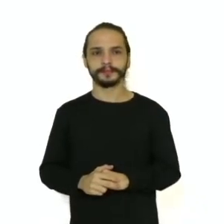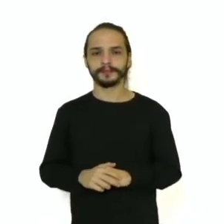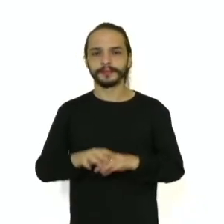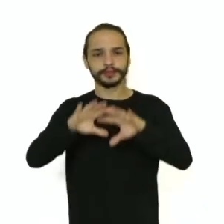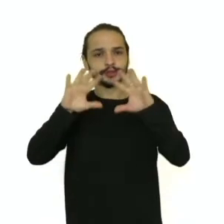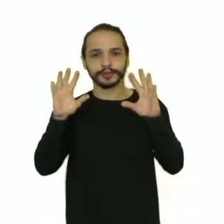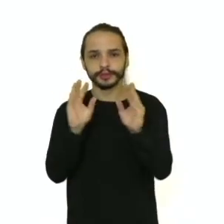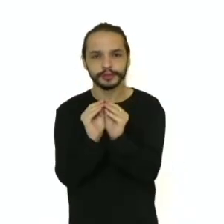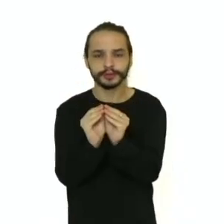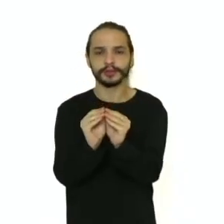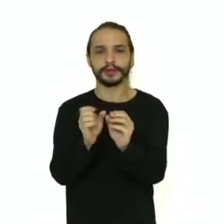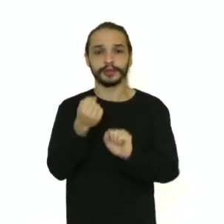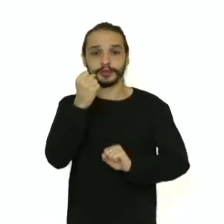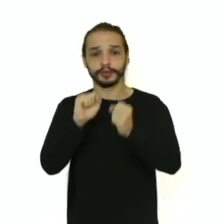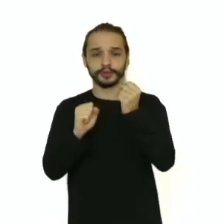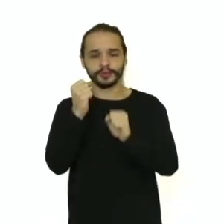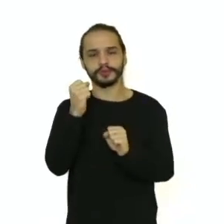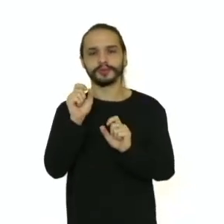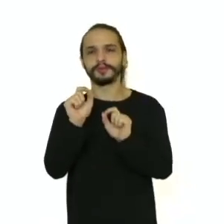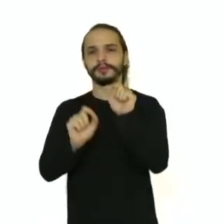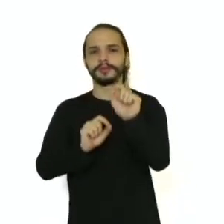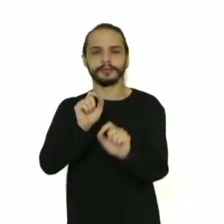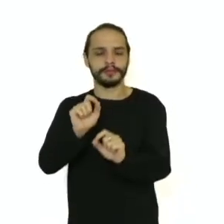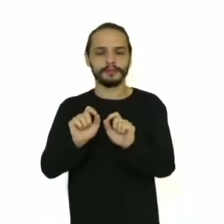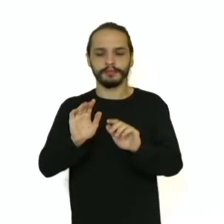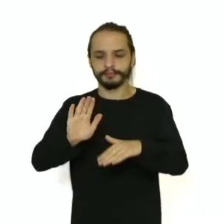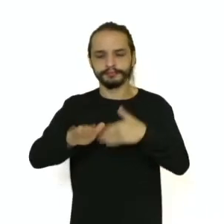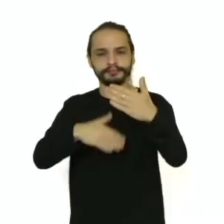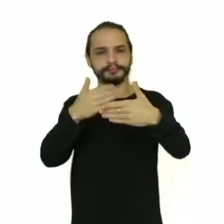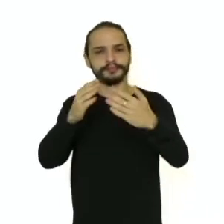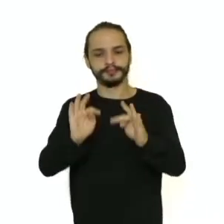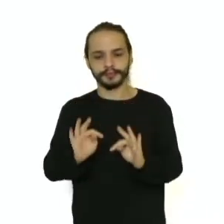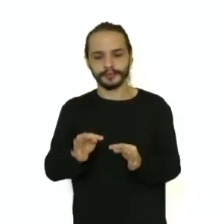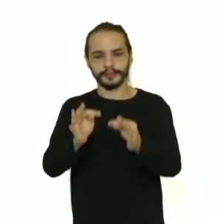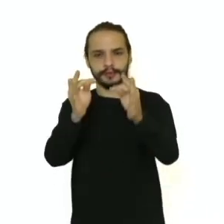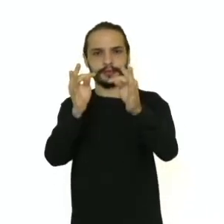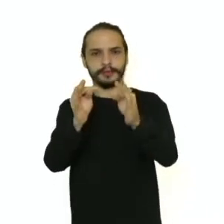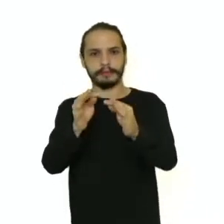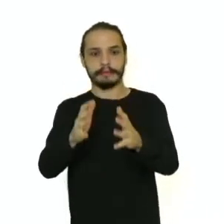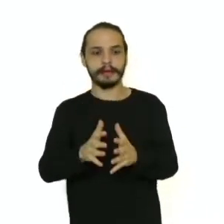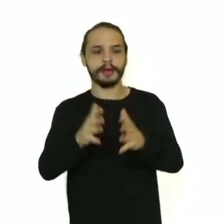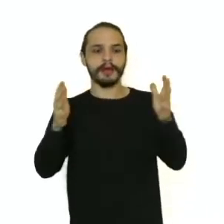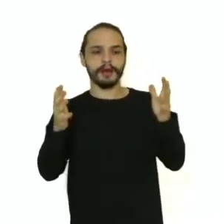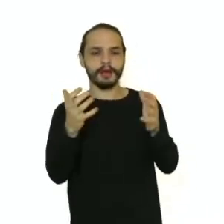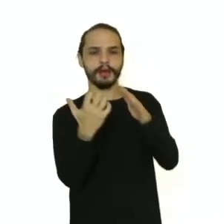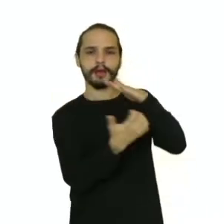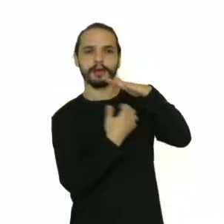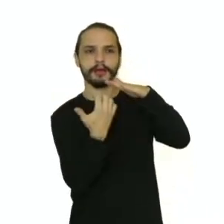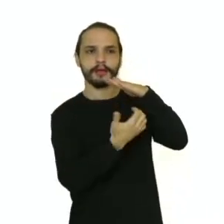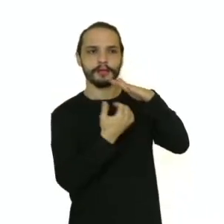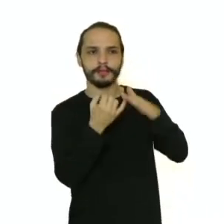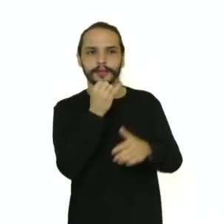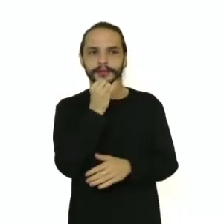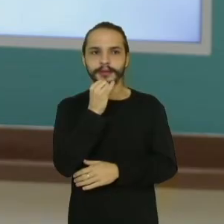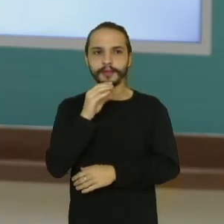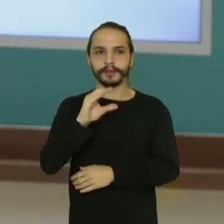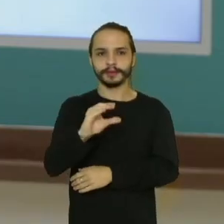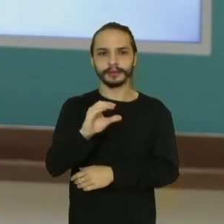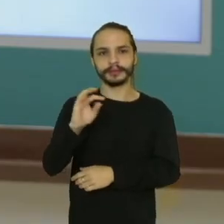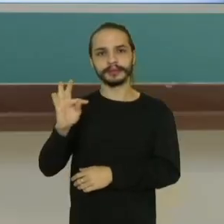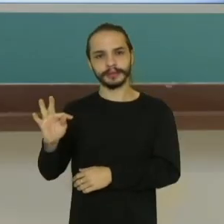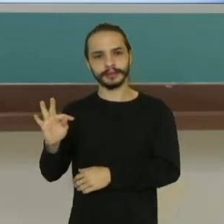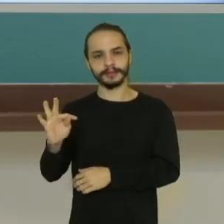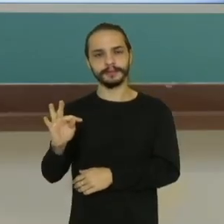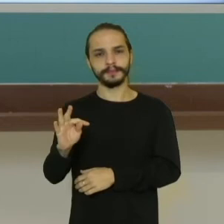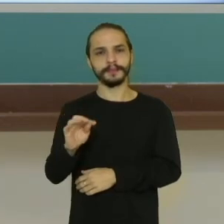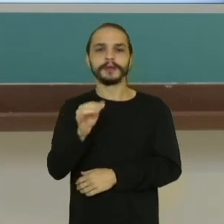aqui as indústrias, então, elas desenvolvem tecnologias, as grandes corporações, ok? Então, por exemplo, as CITs, né? Então, por